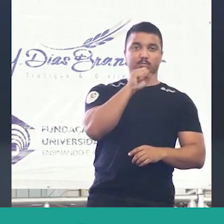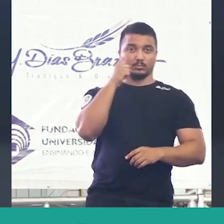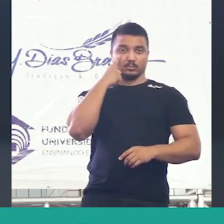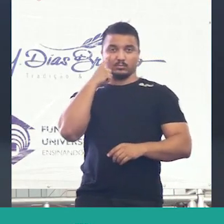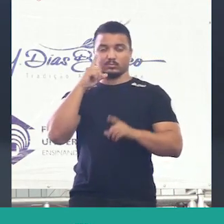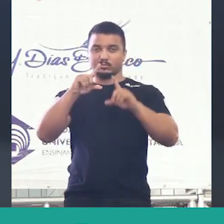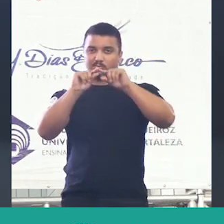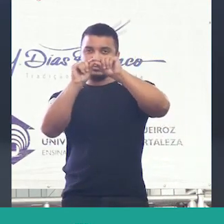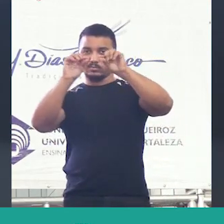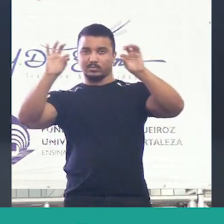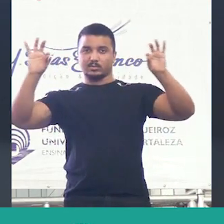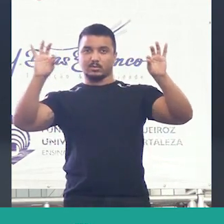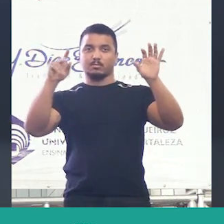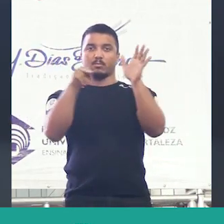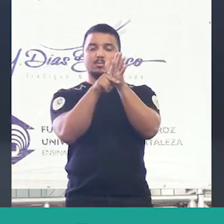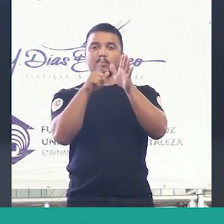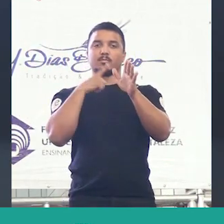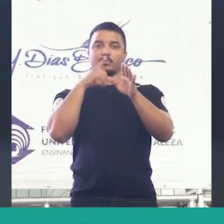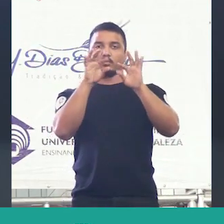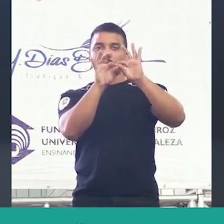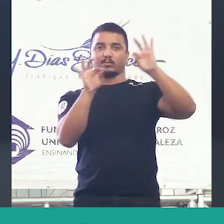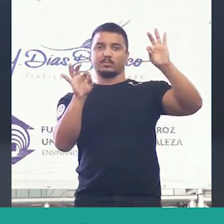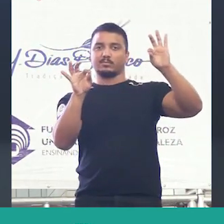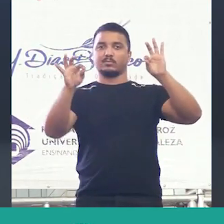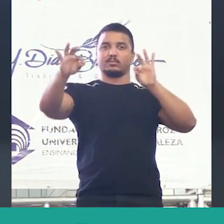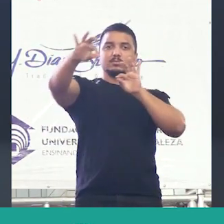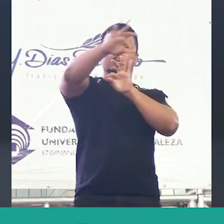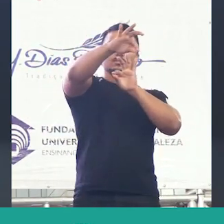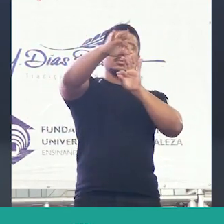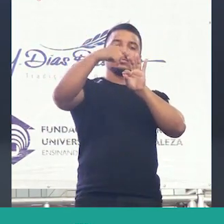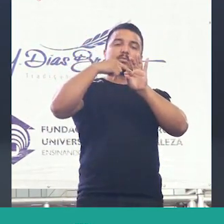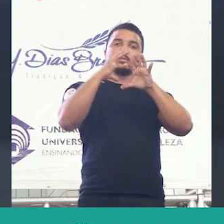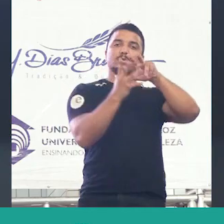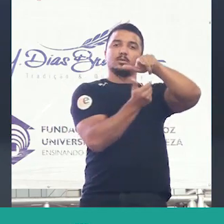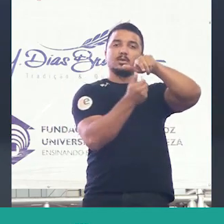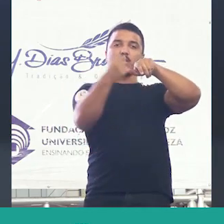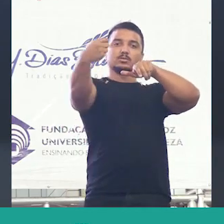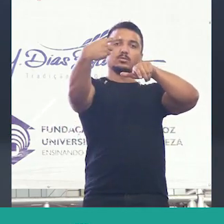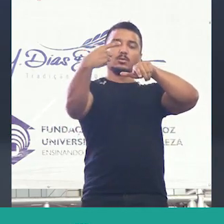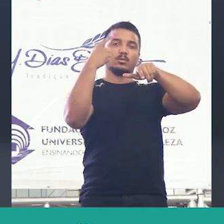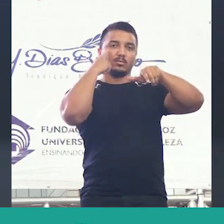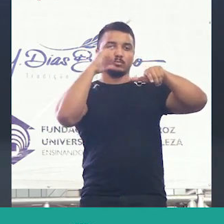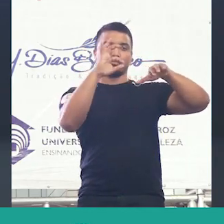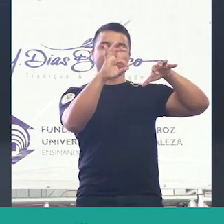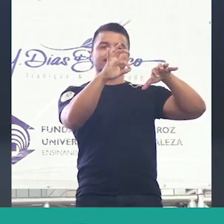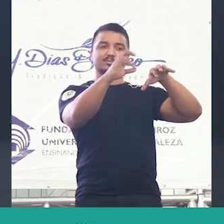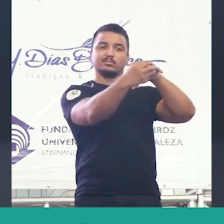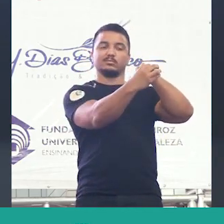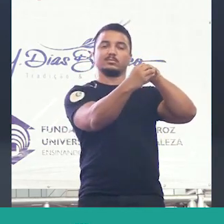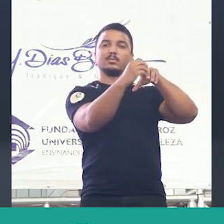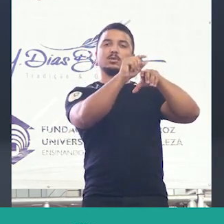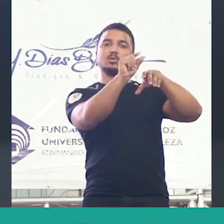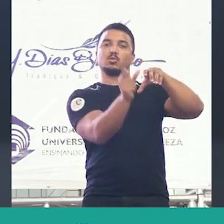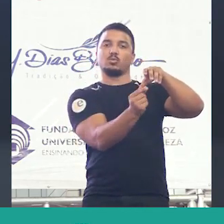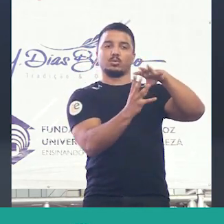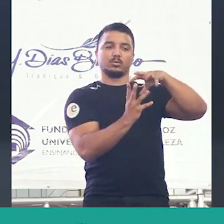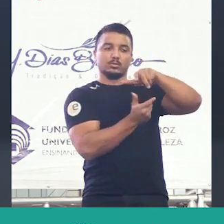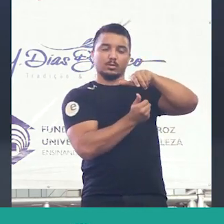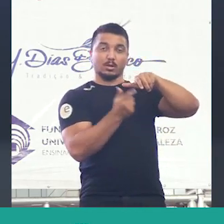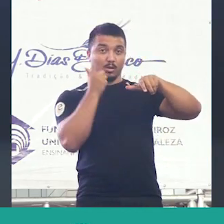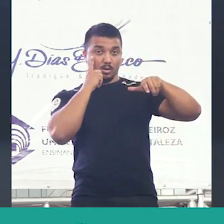dos nodos, que é a linha de interseção dos planos de órbita Terra-Sol com o plano de órbita Lua-Terra. Como o